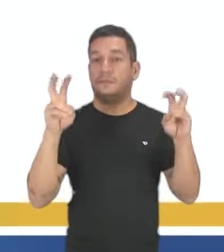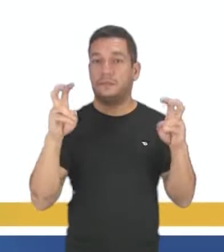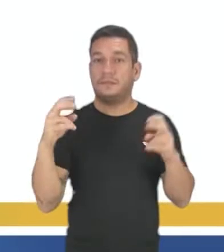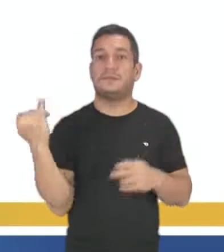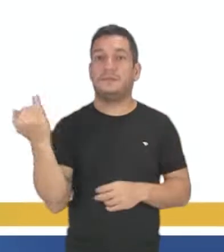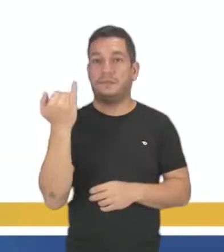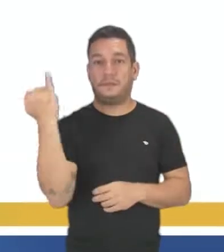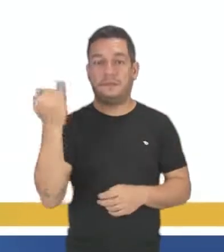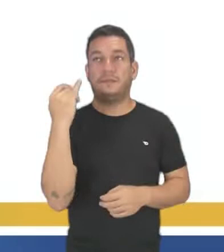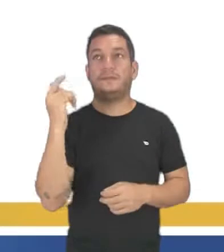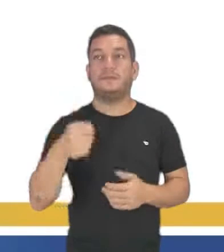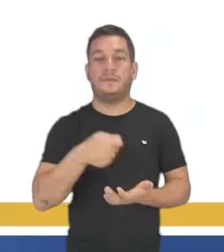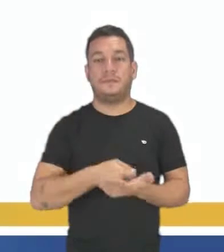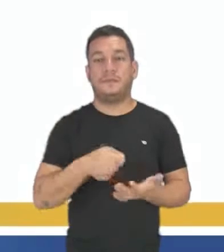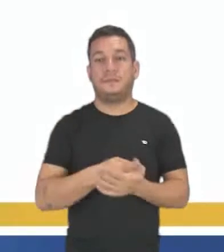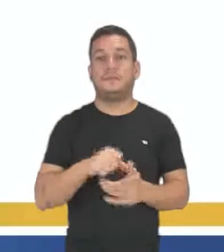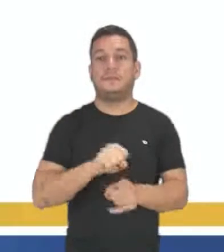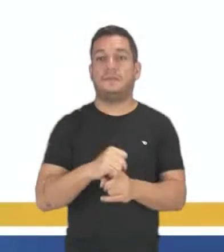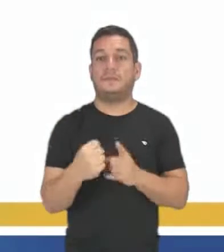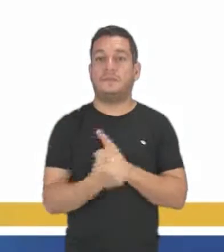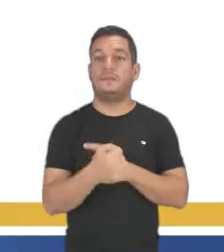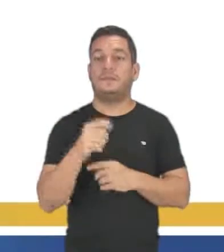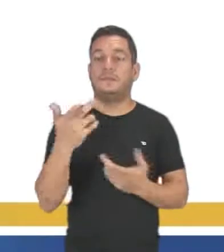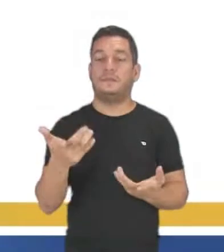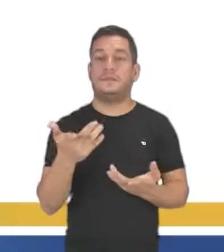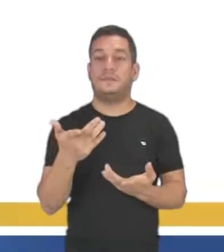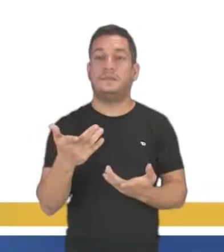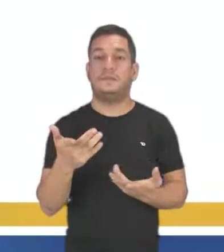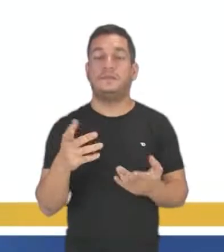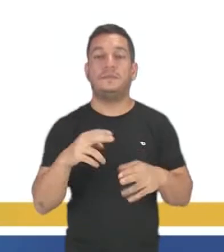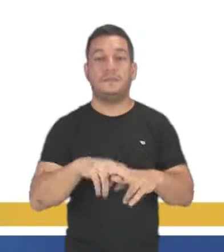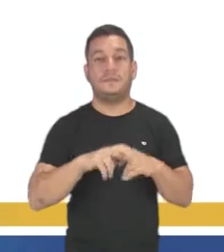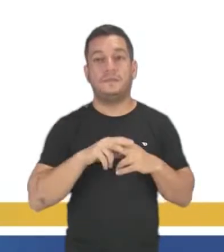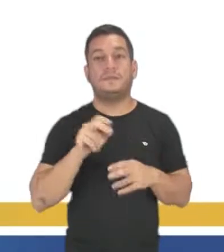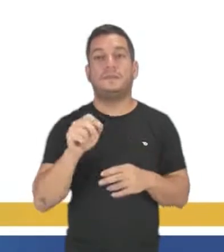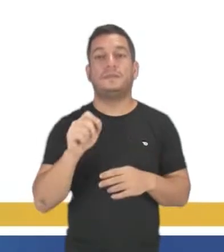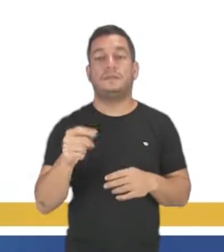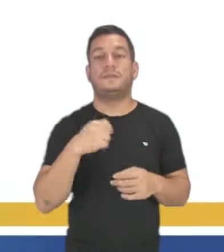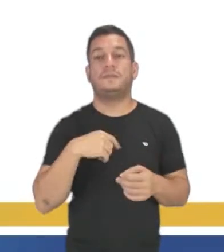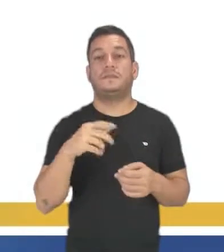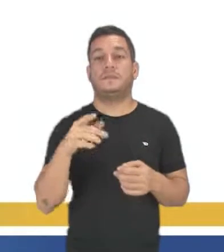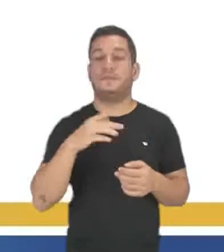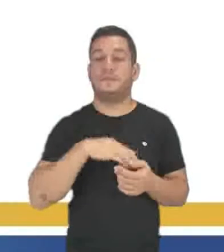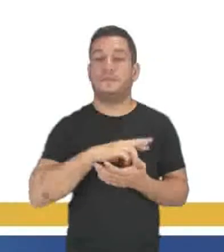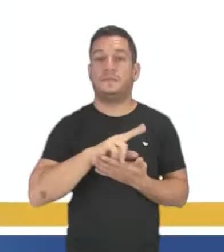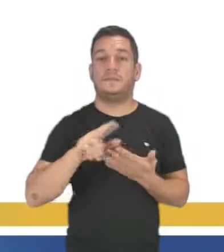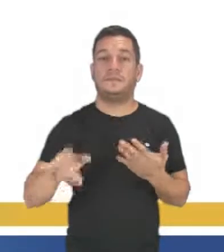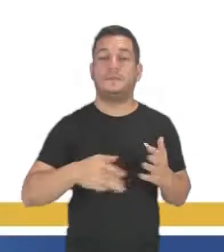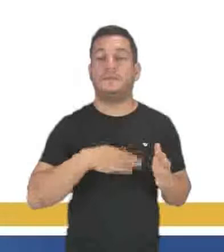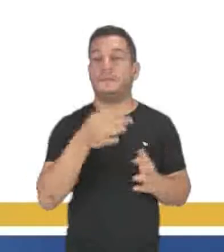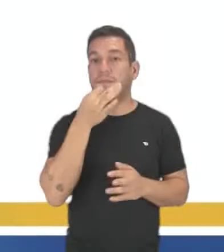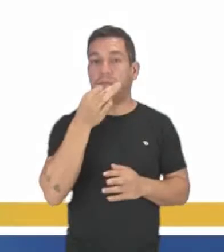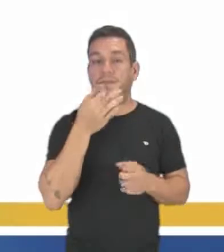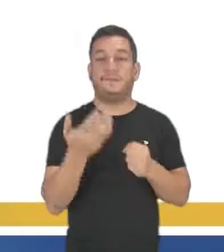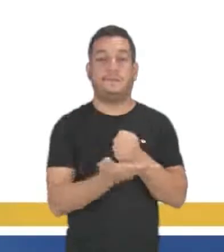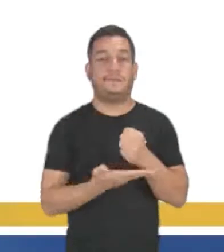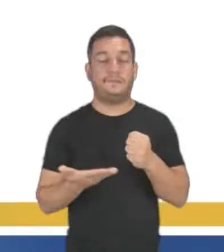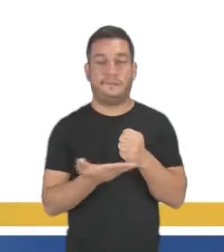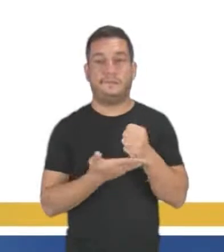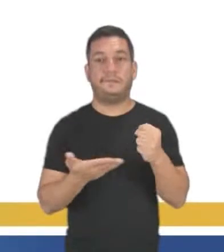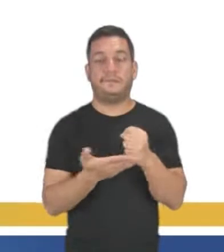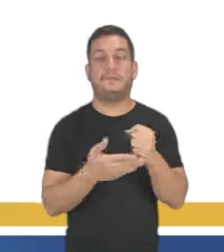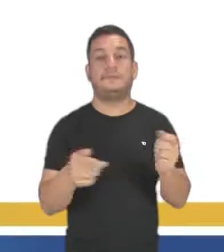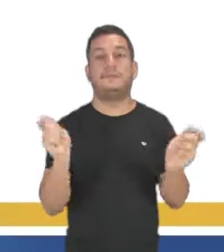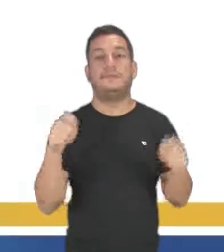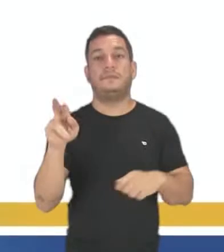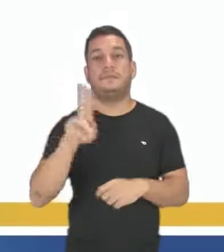relevância defendidos pela sociedade e, portanto, através de recursos argumentativos bem embasados, que podem